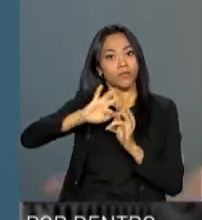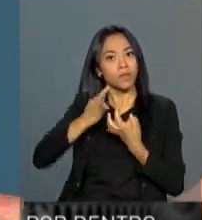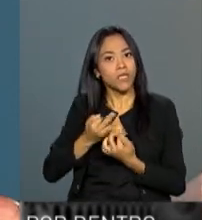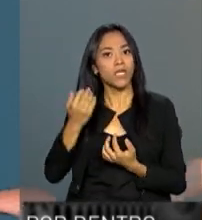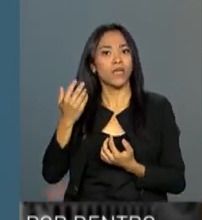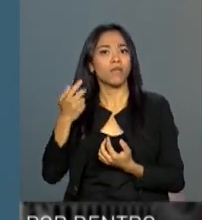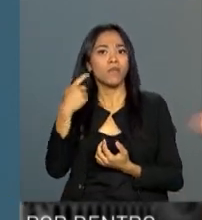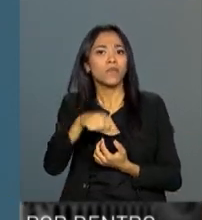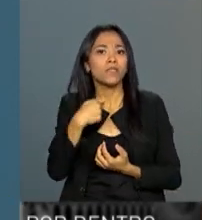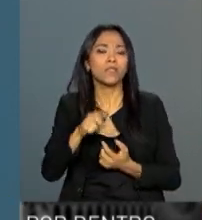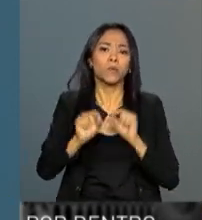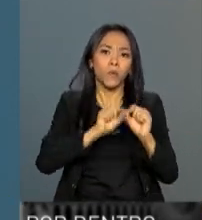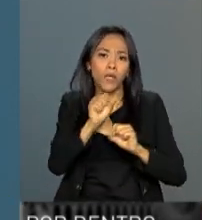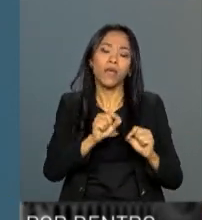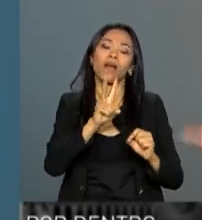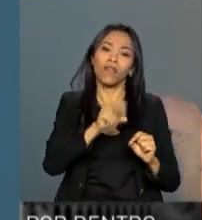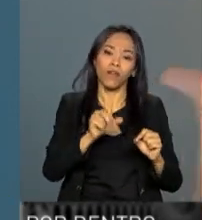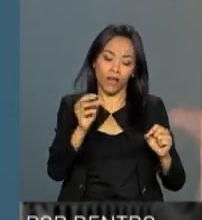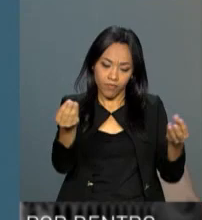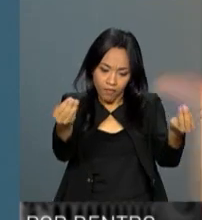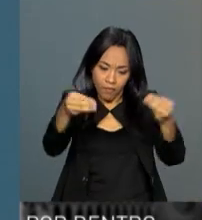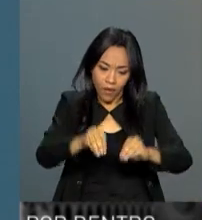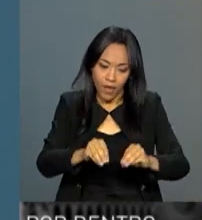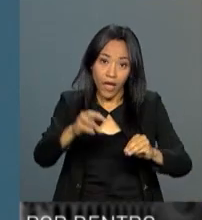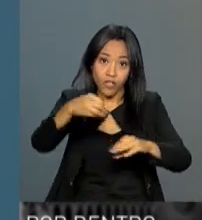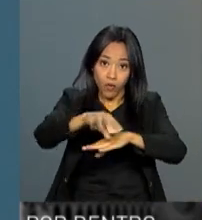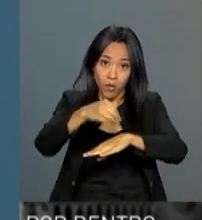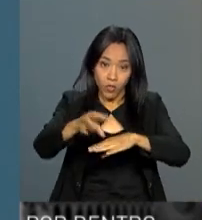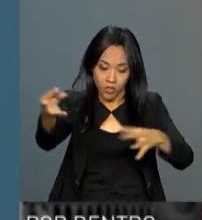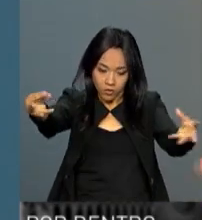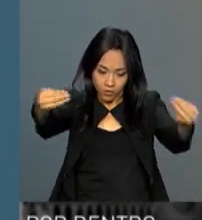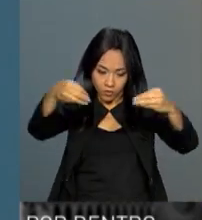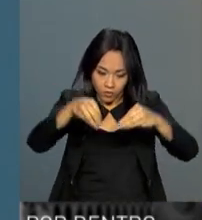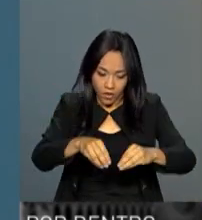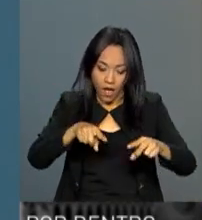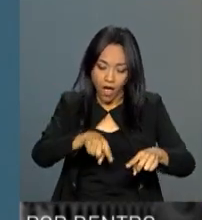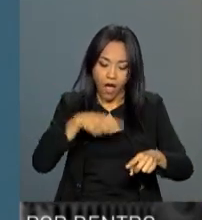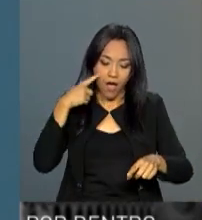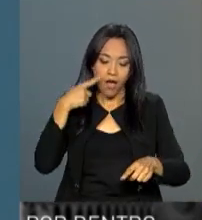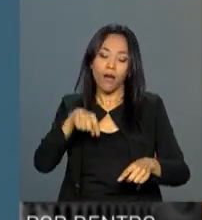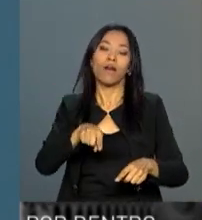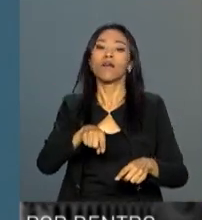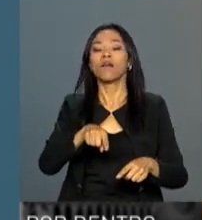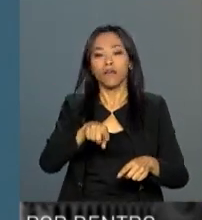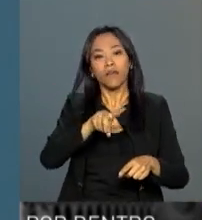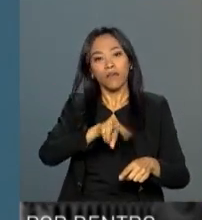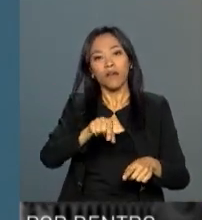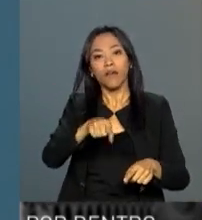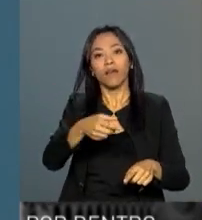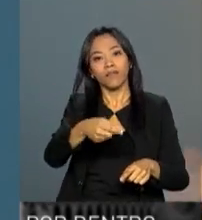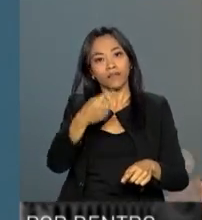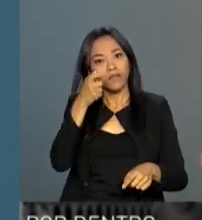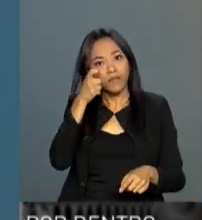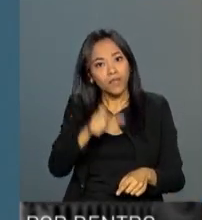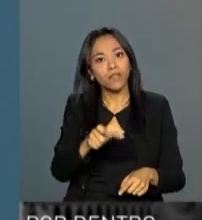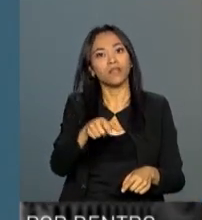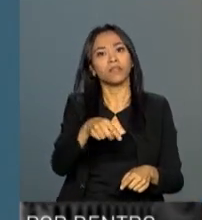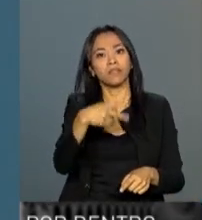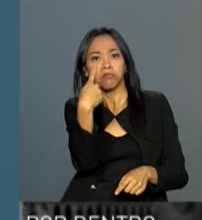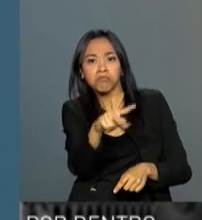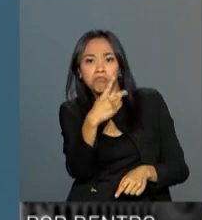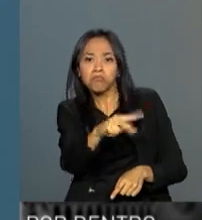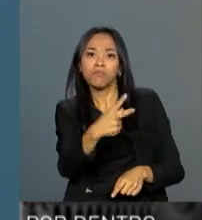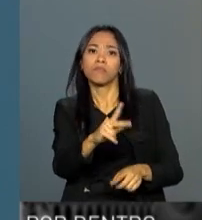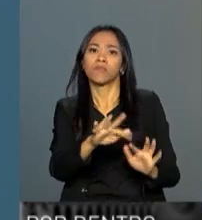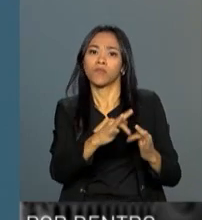e vão casar neste portal com a oferta de mão de obra que virá é dos interessados e dodô